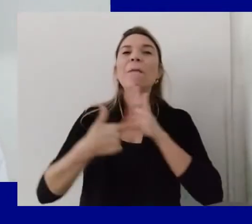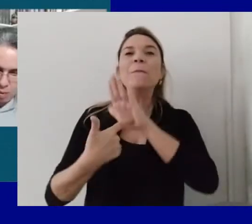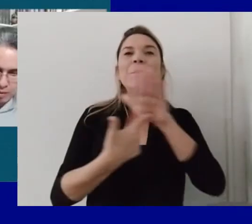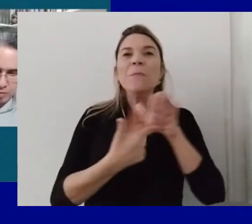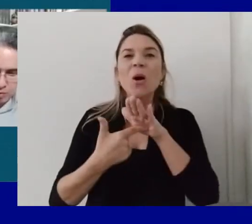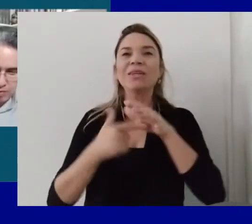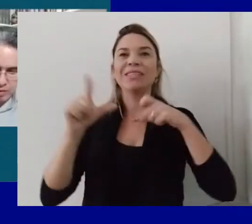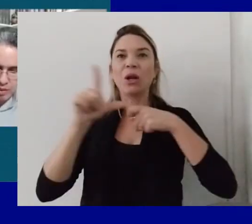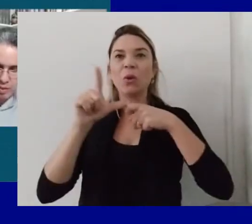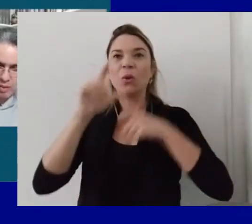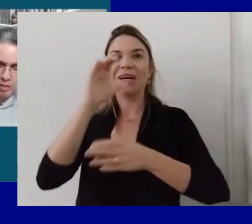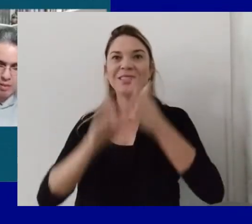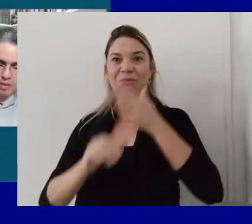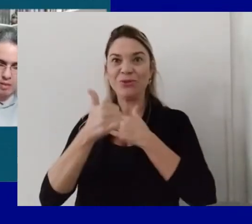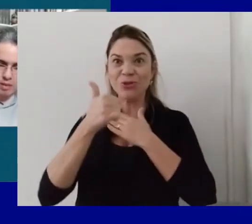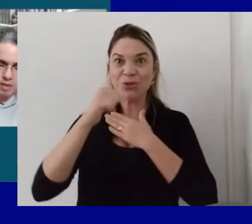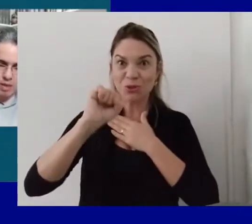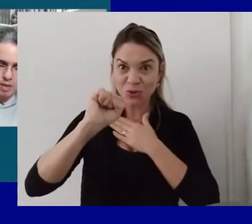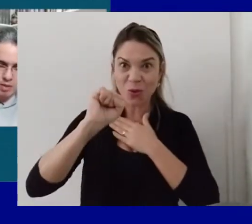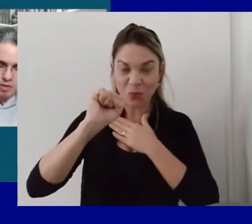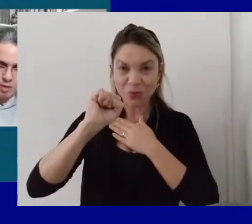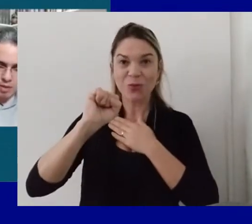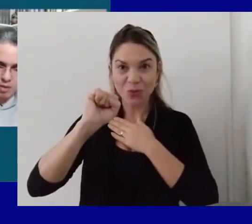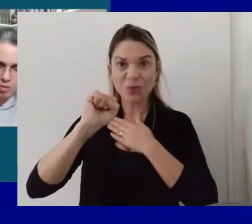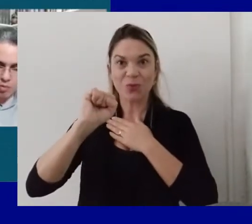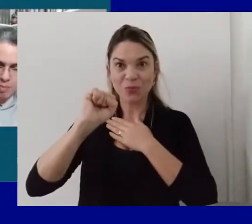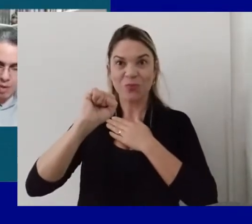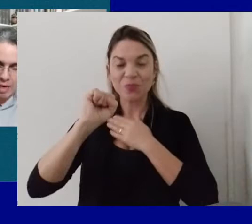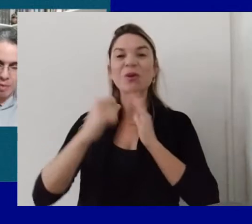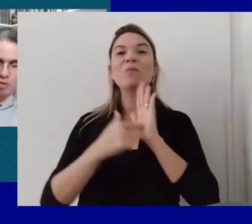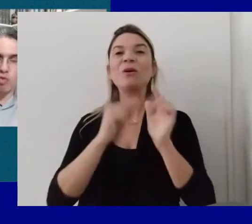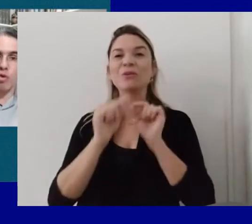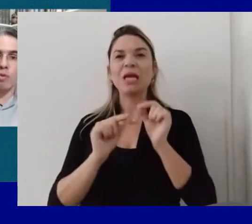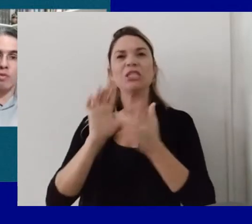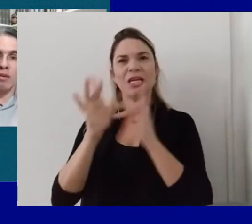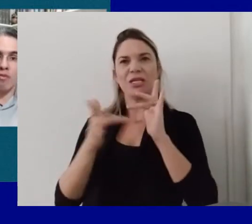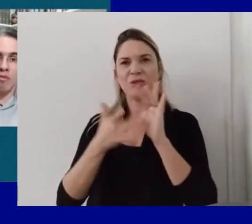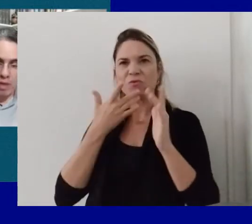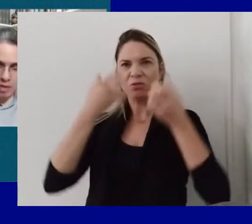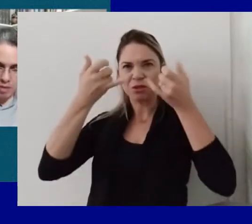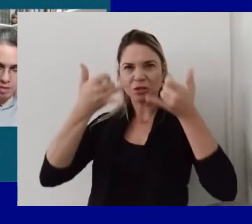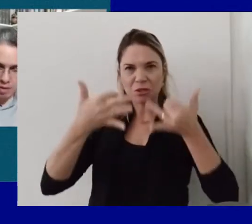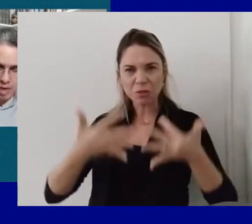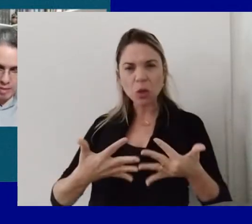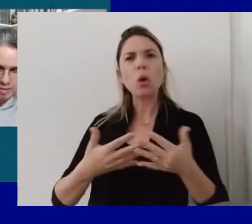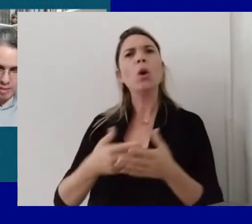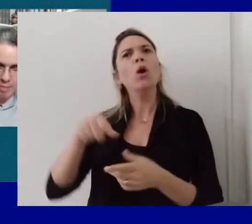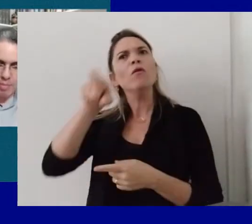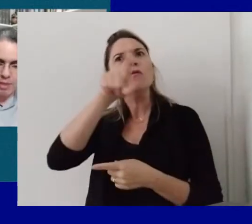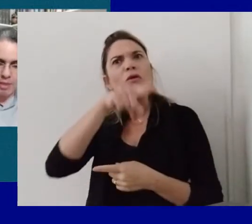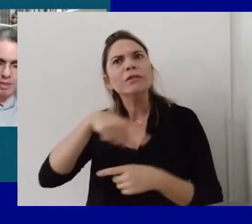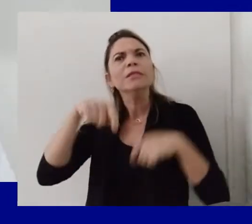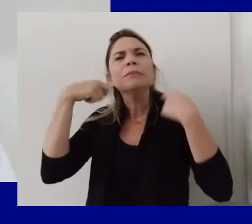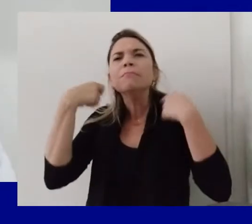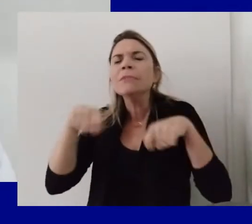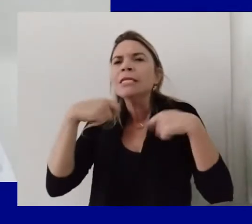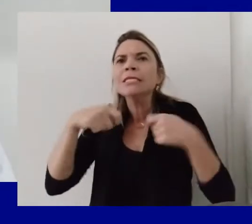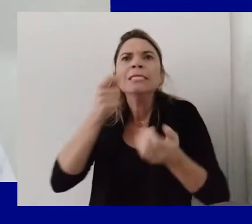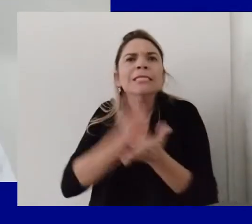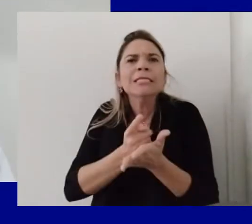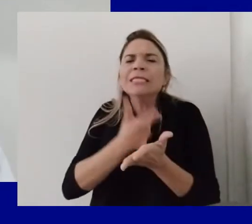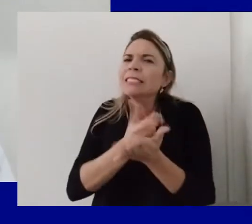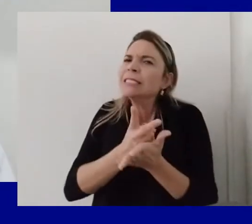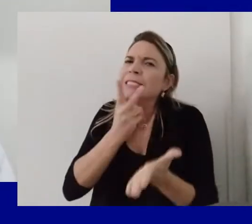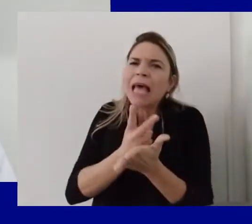18, quando o evangelista disse-lhe Jesus uma parábola sobre o dever de orar sempre e